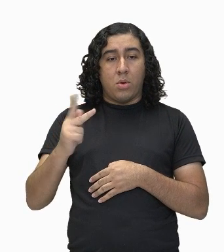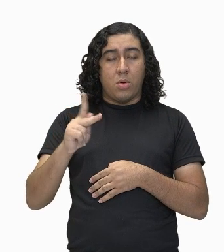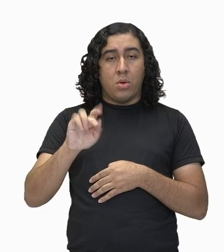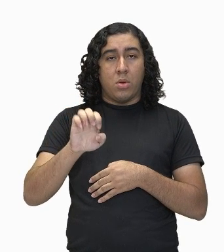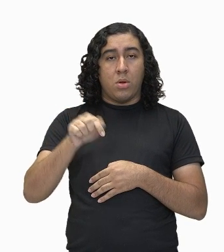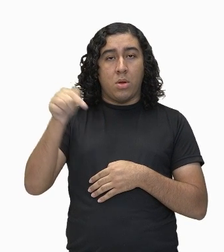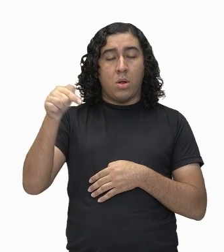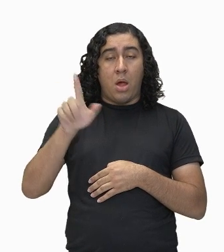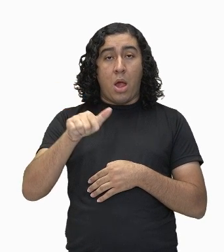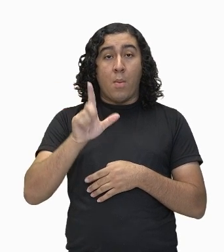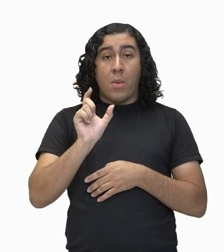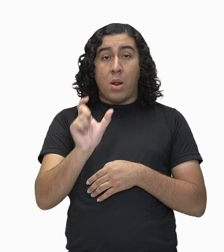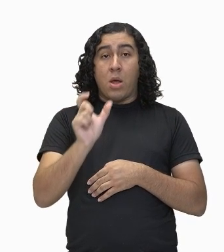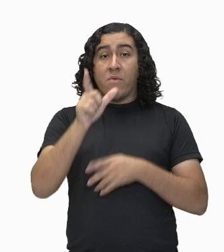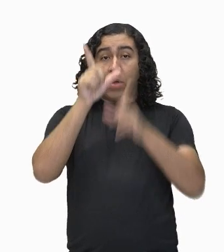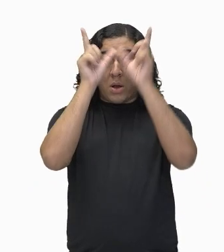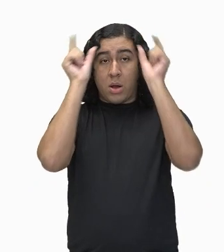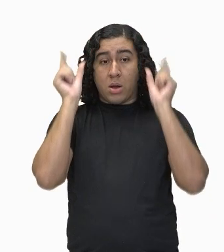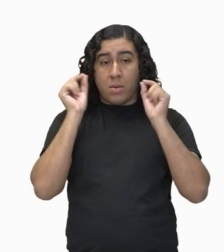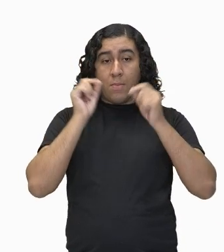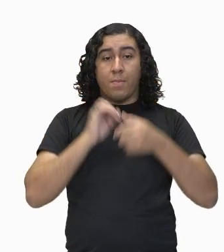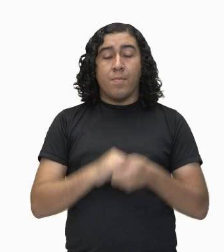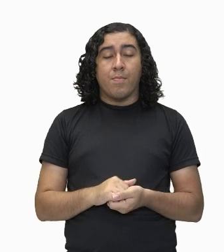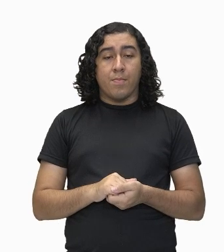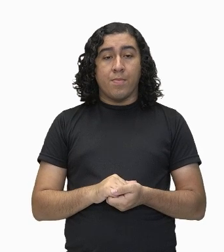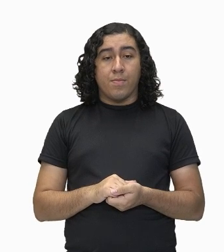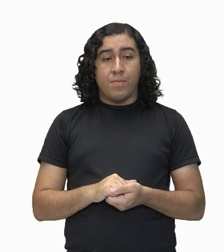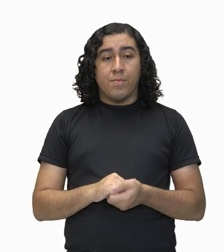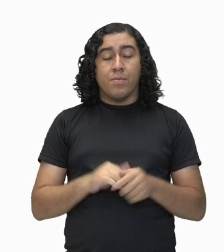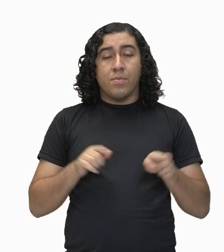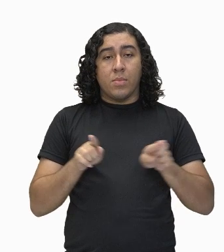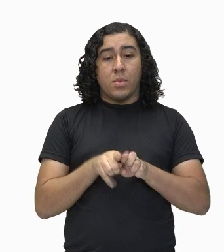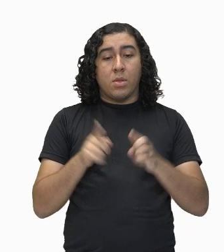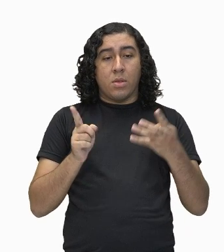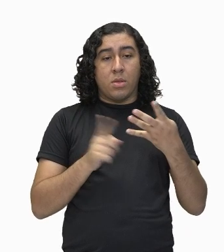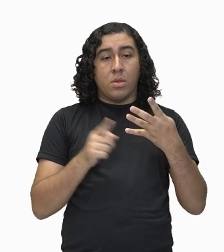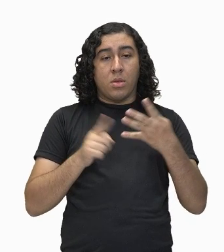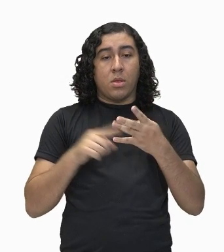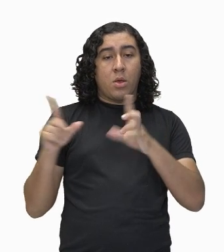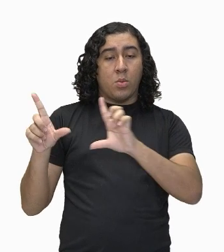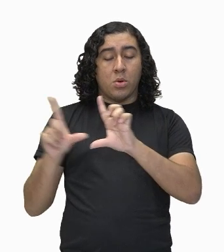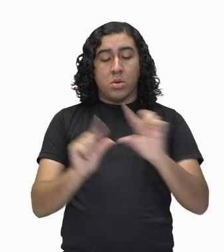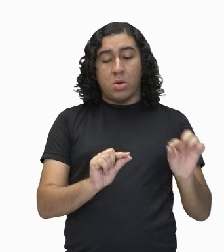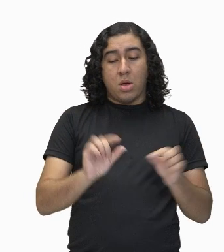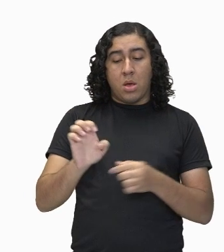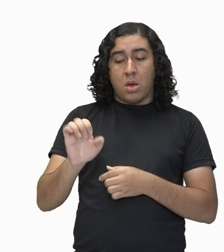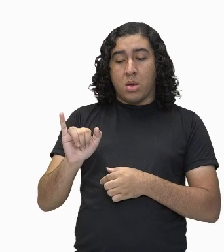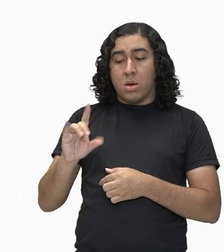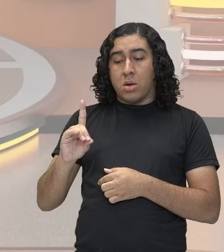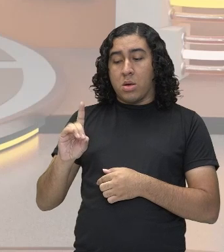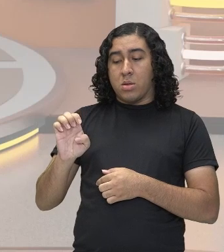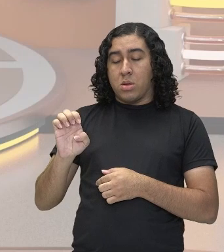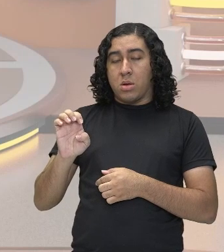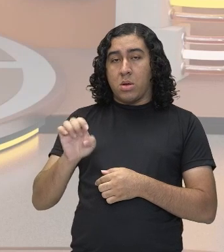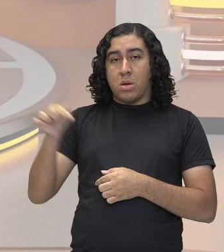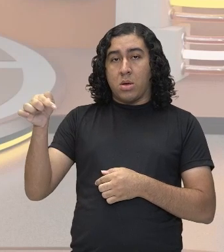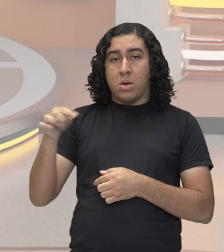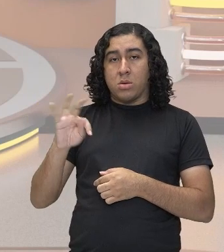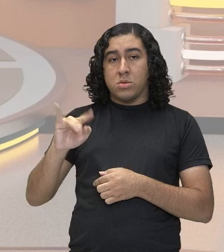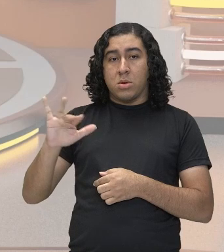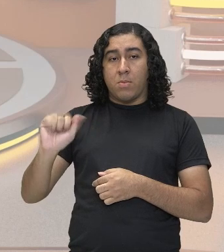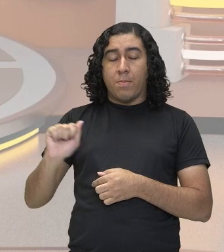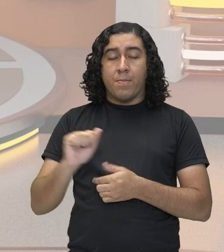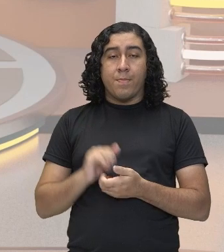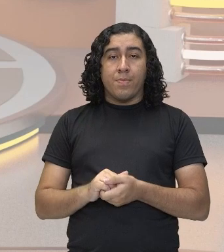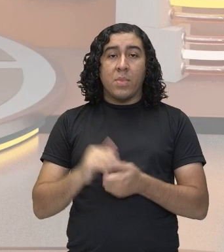né? E redução eidética. Então são alguns termos que